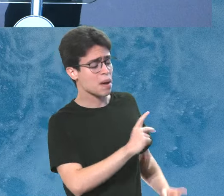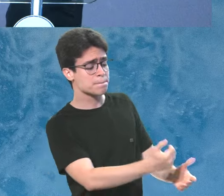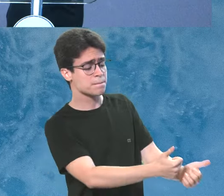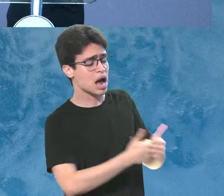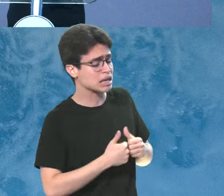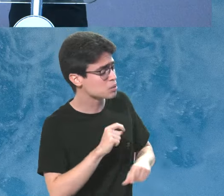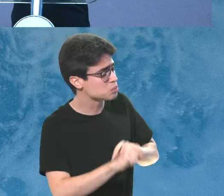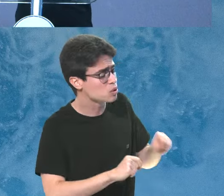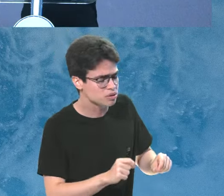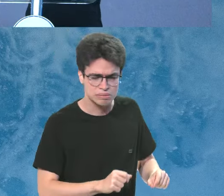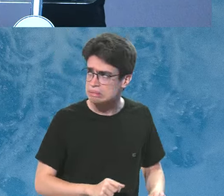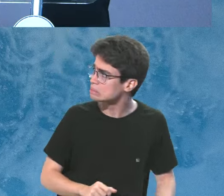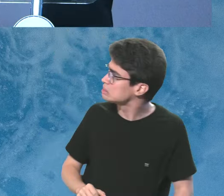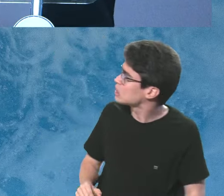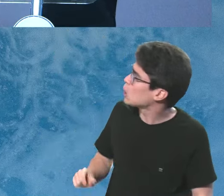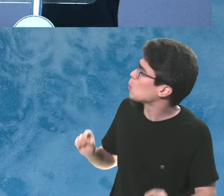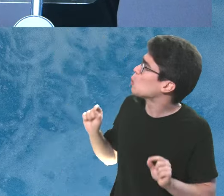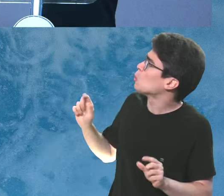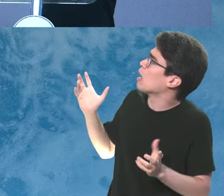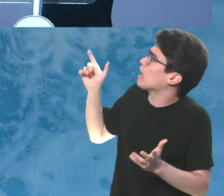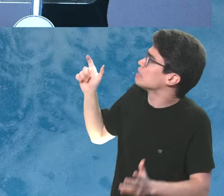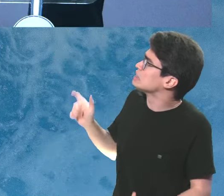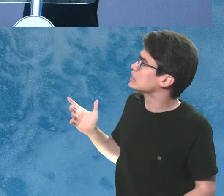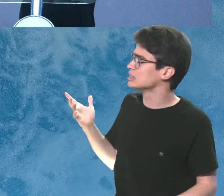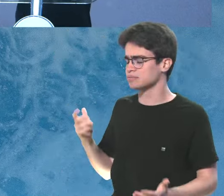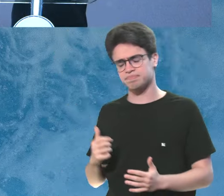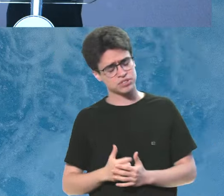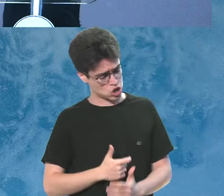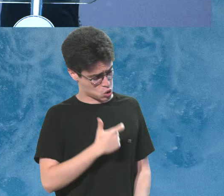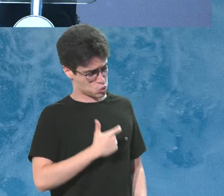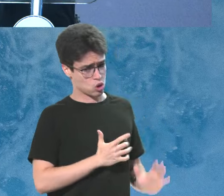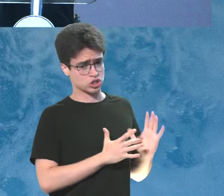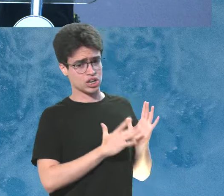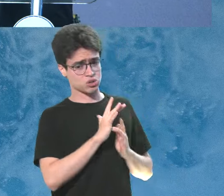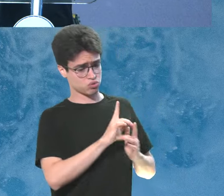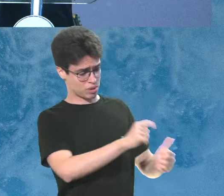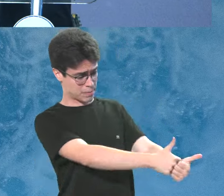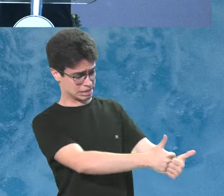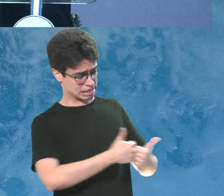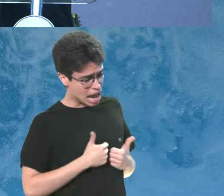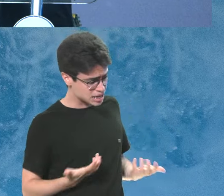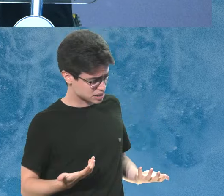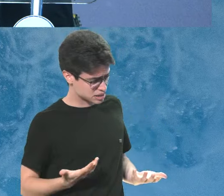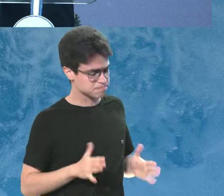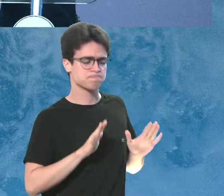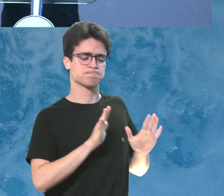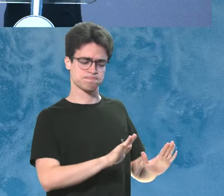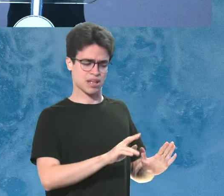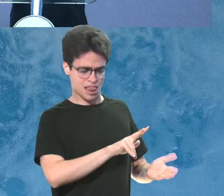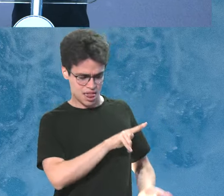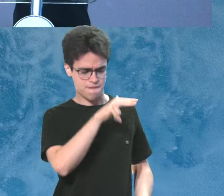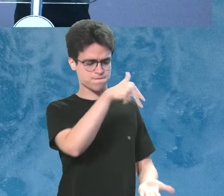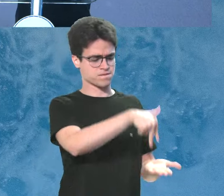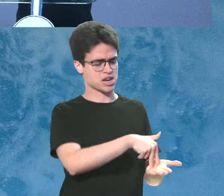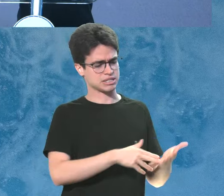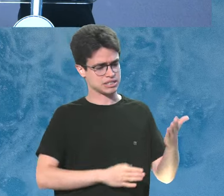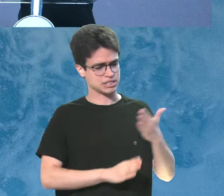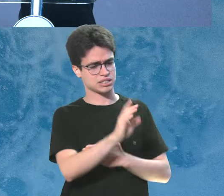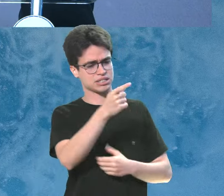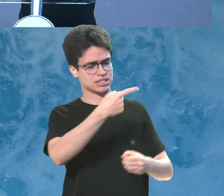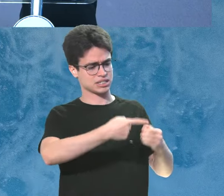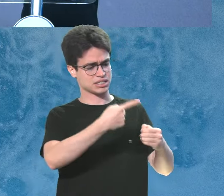Senhor perguntou Saulo e a voz respondeu sou Jesus a quem Você persegue agora levante-se e entre na cidade onde lhe